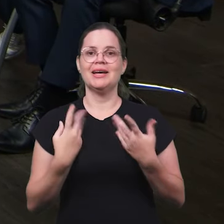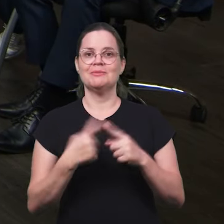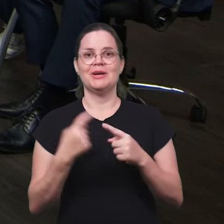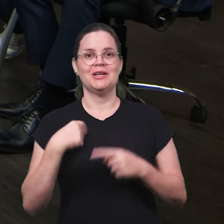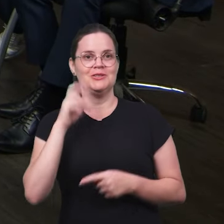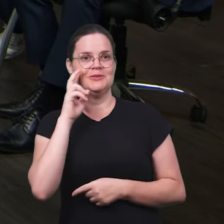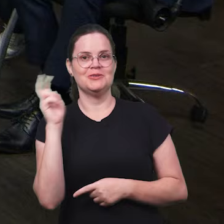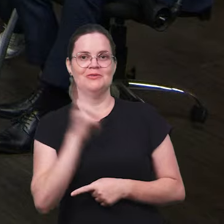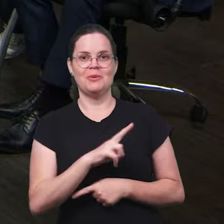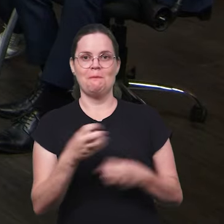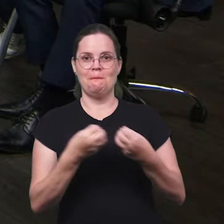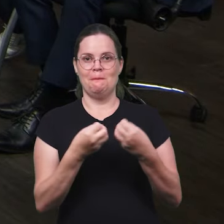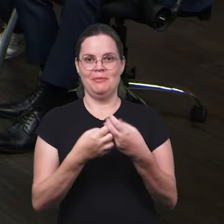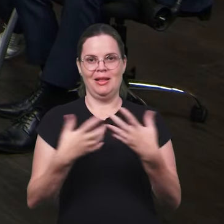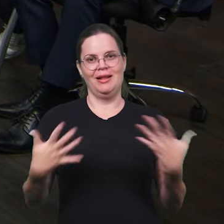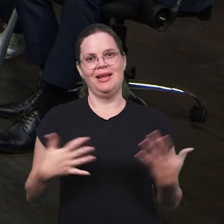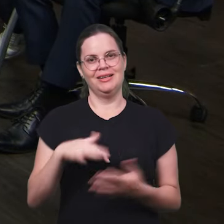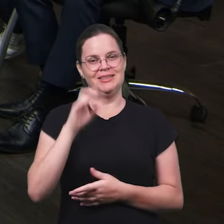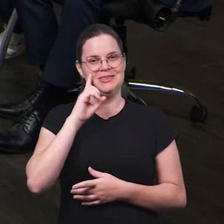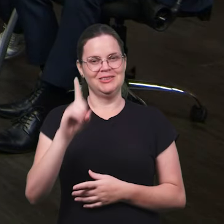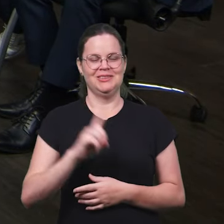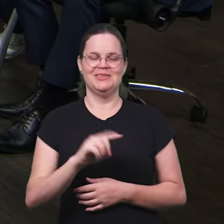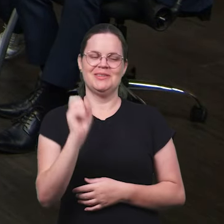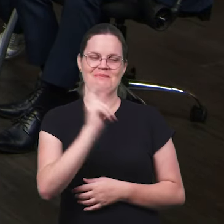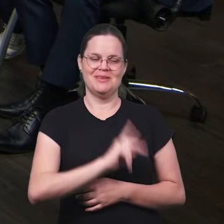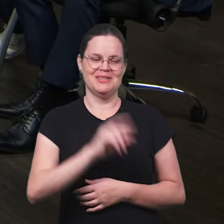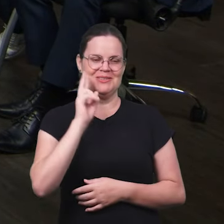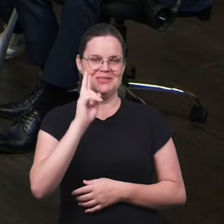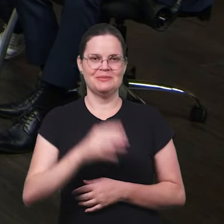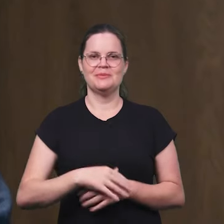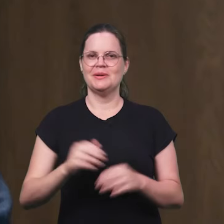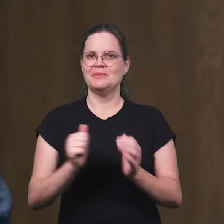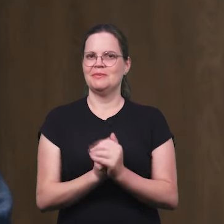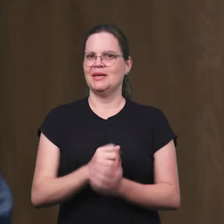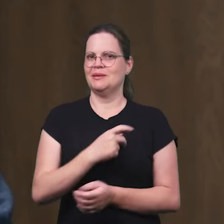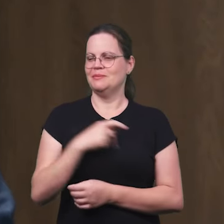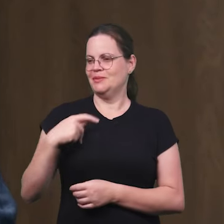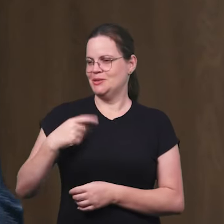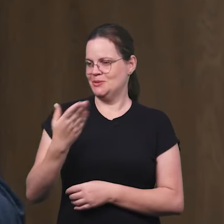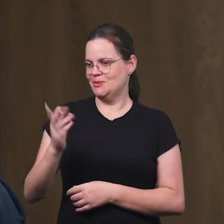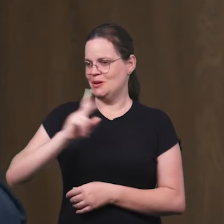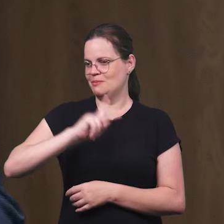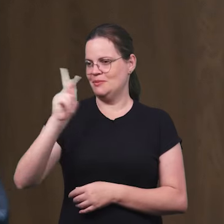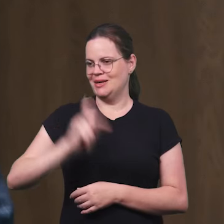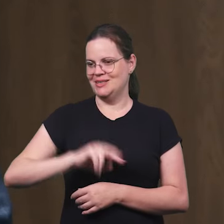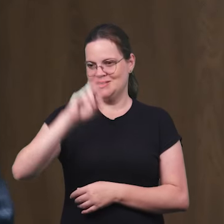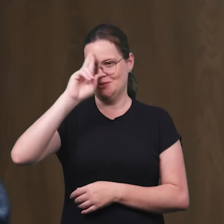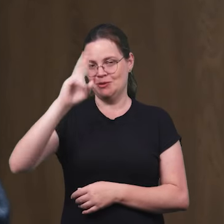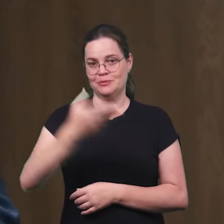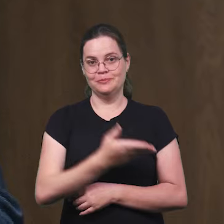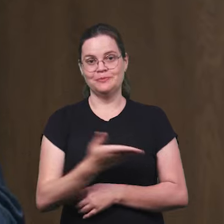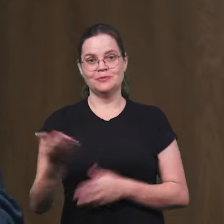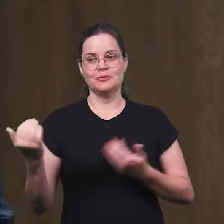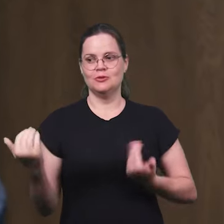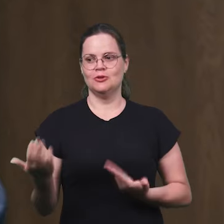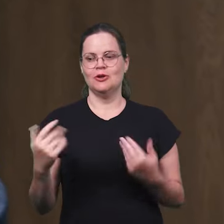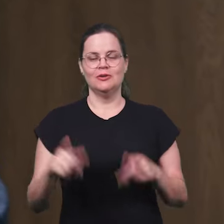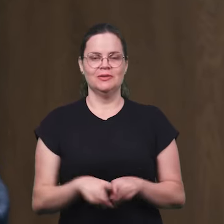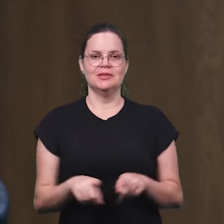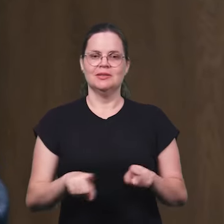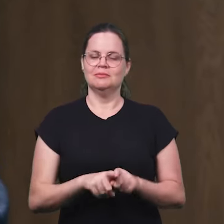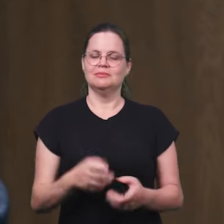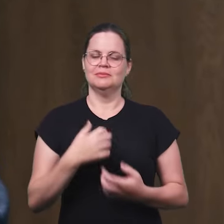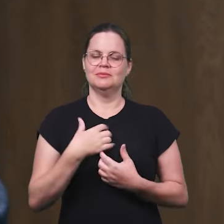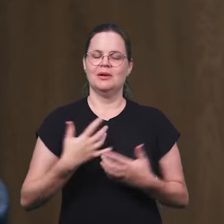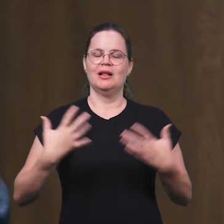vê o milagre de Deus acontecendo. Amém. Júlio, seja bem-vindo ao programa Pai Senhor. Amém. Paz Senhor, pastor. Paz Senhor, jovens. Uma alegria imensa estar